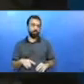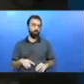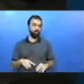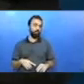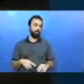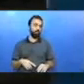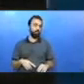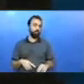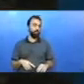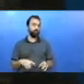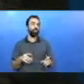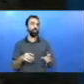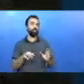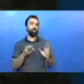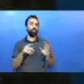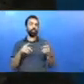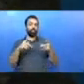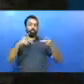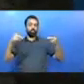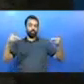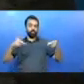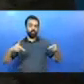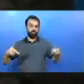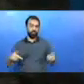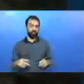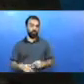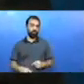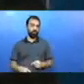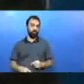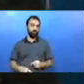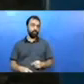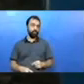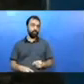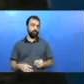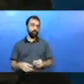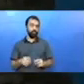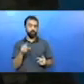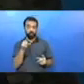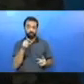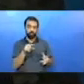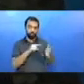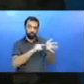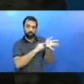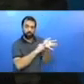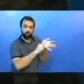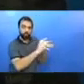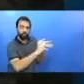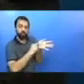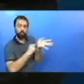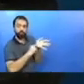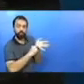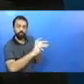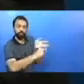professora se enganou. 3 parágrafos. Eu vou fazer a leitura e vocês me acompanhem aí. Podem passando o dedinho no caderno, na apostila de vocês